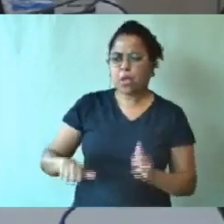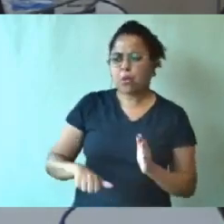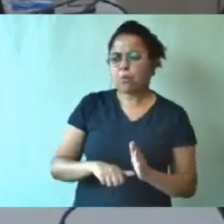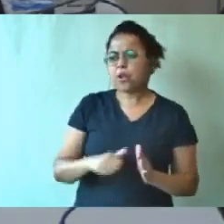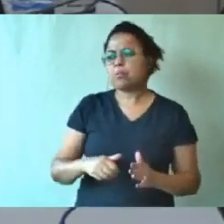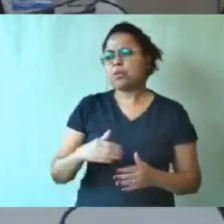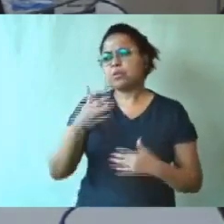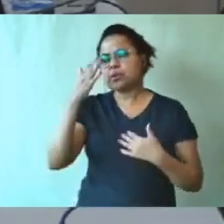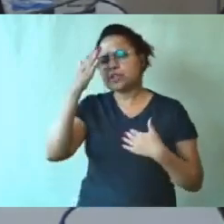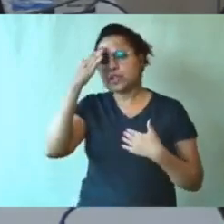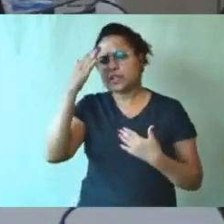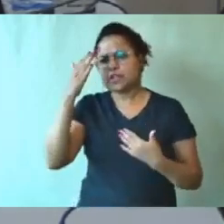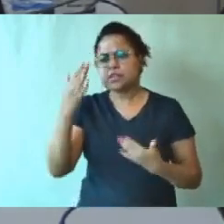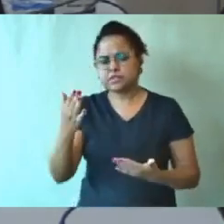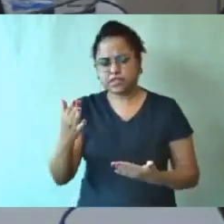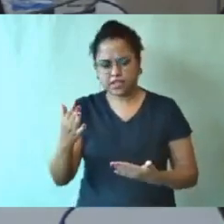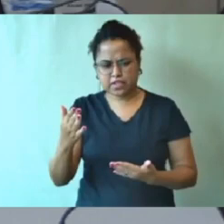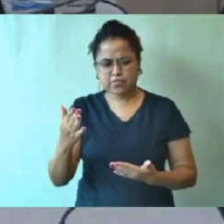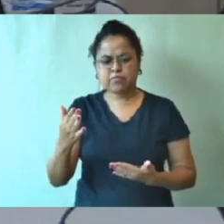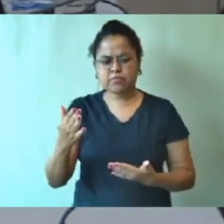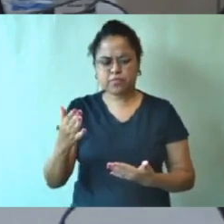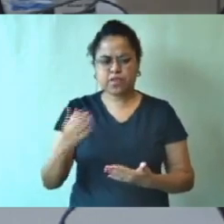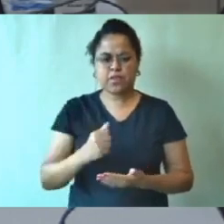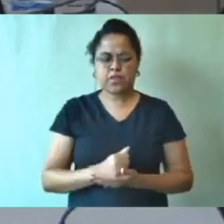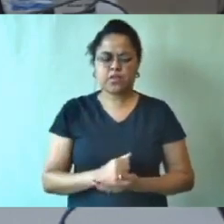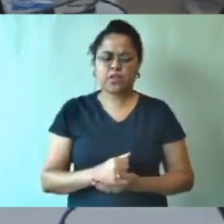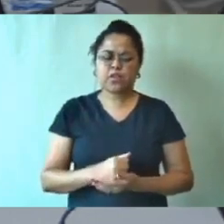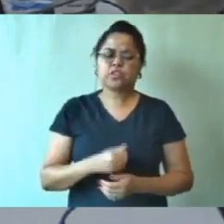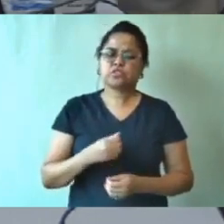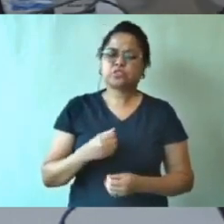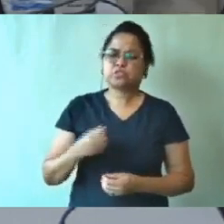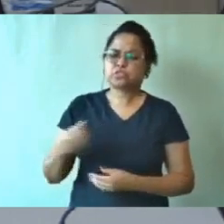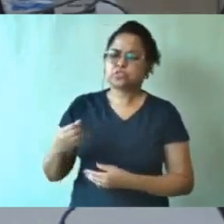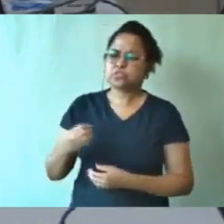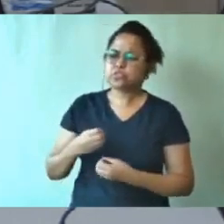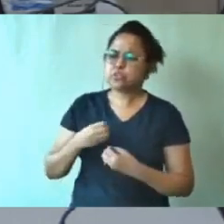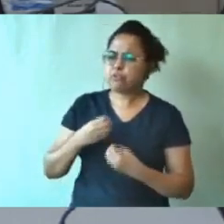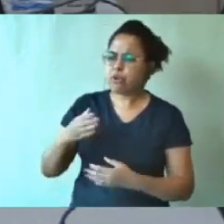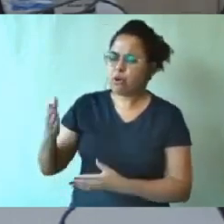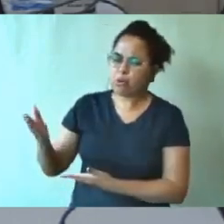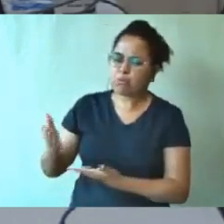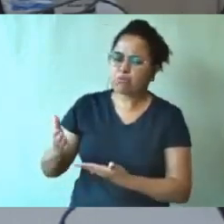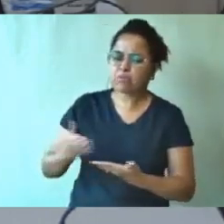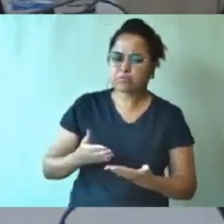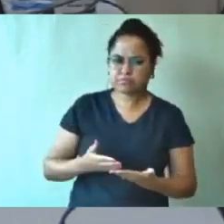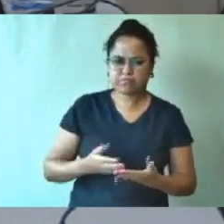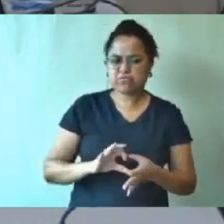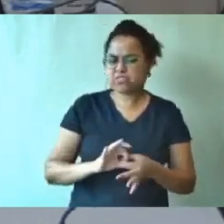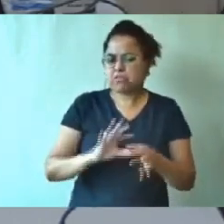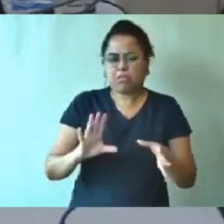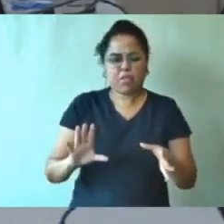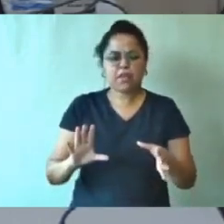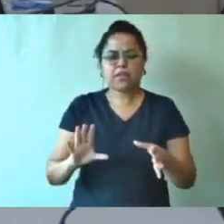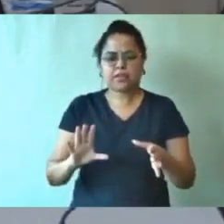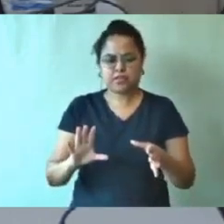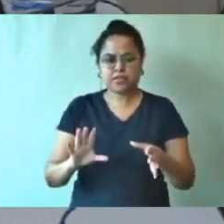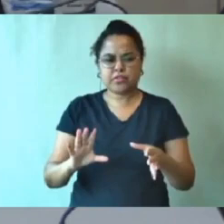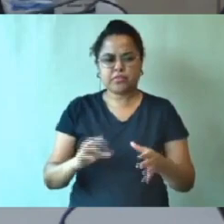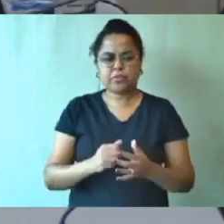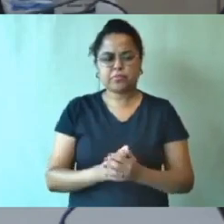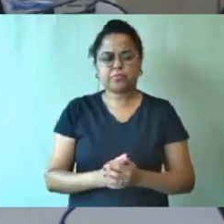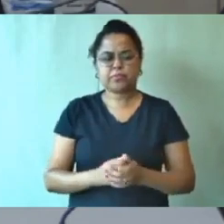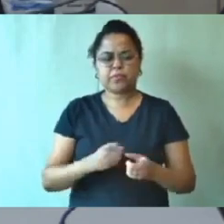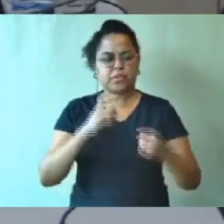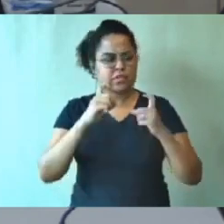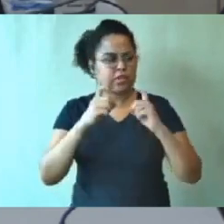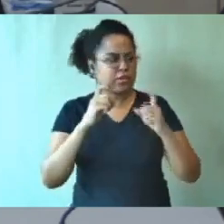ao senhor de estar vindo de forma voluntária a essa CPI na data que foi agendada hoje. Nós ficamos